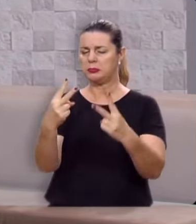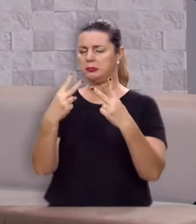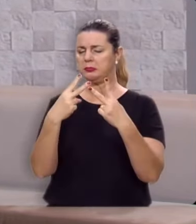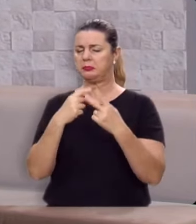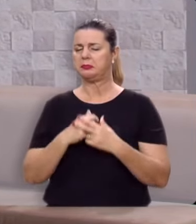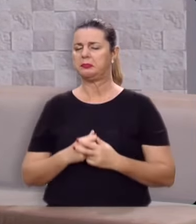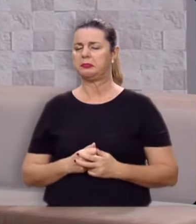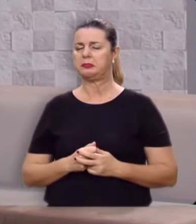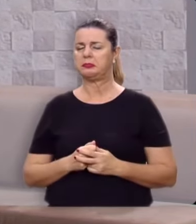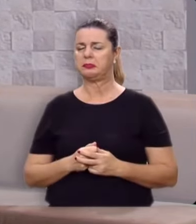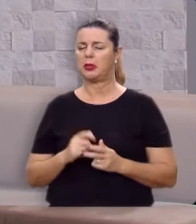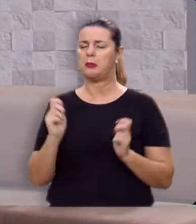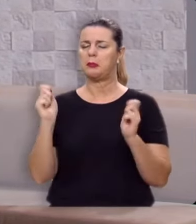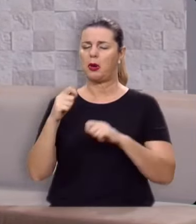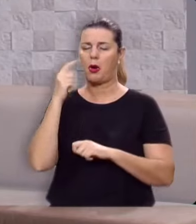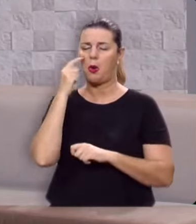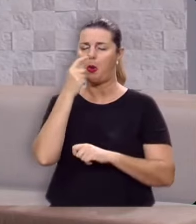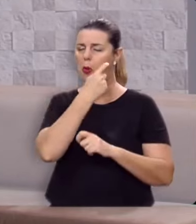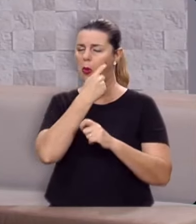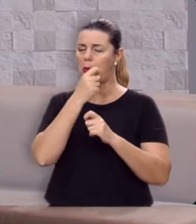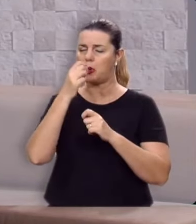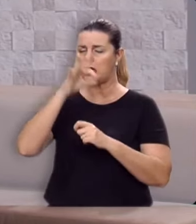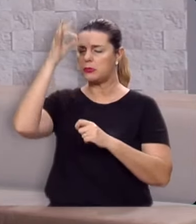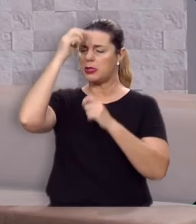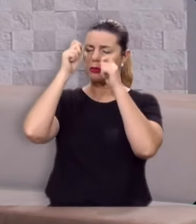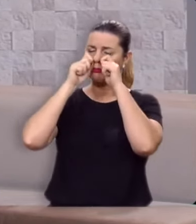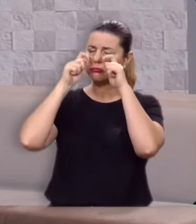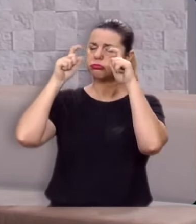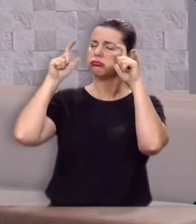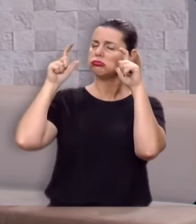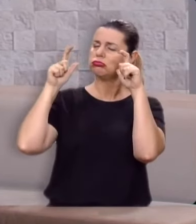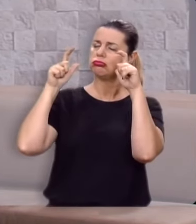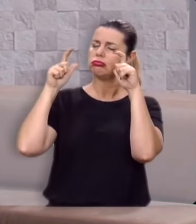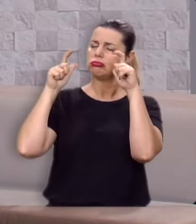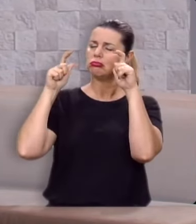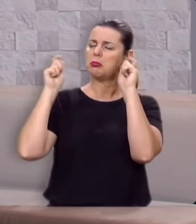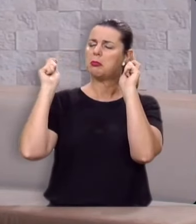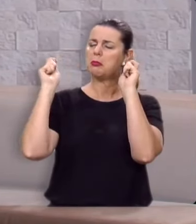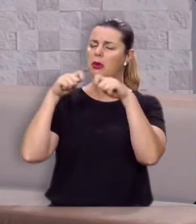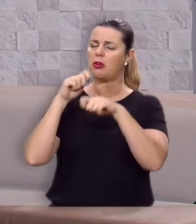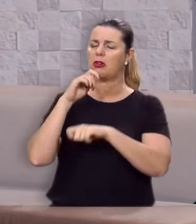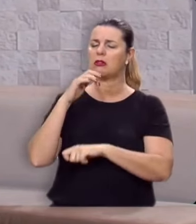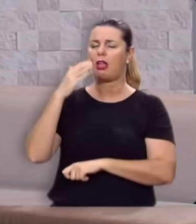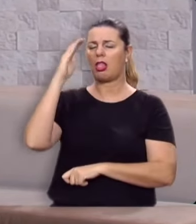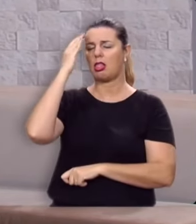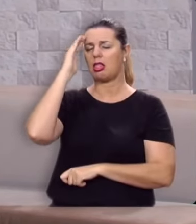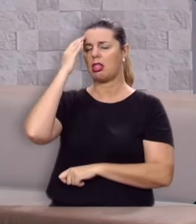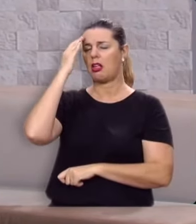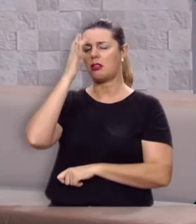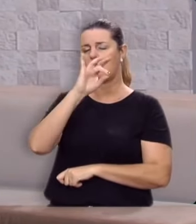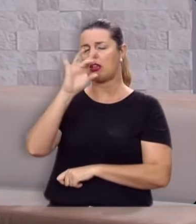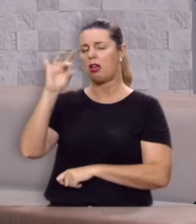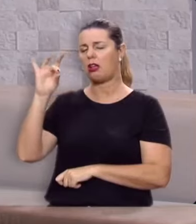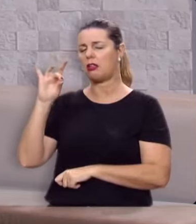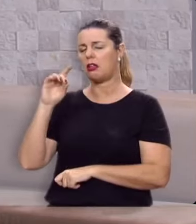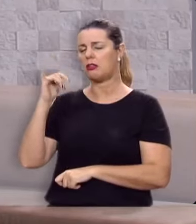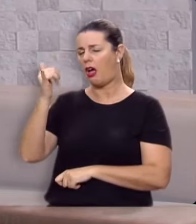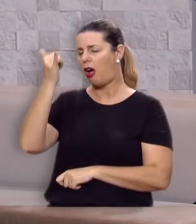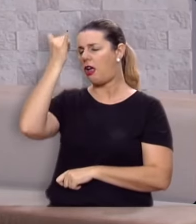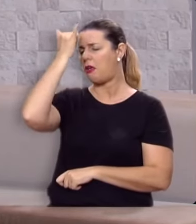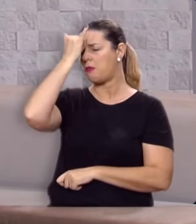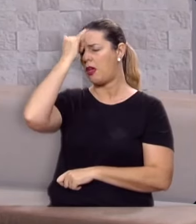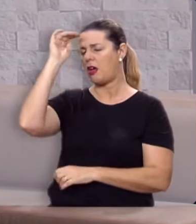que estão nos assistindo, para que seus olhos espirituais sejam abertos e para que cada uma delas se